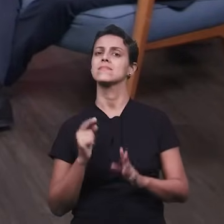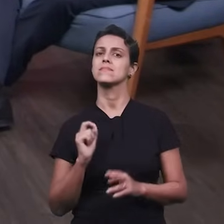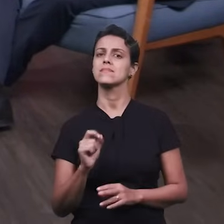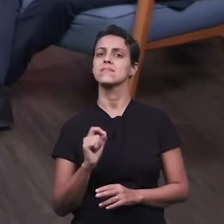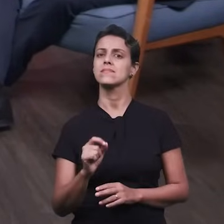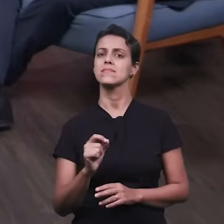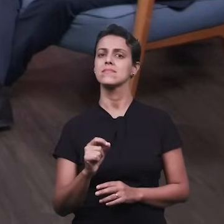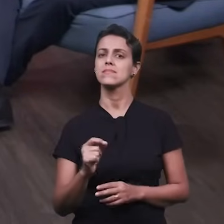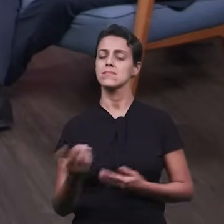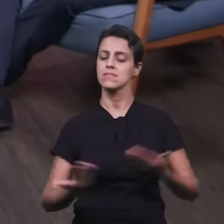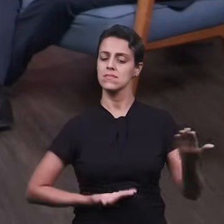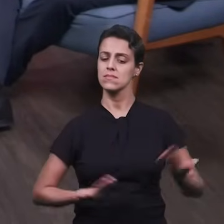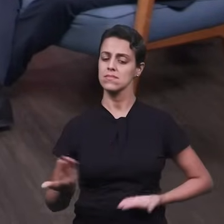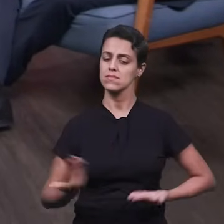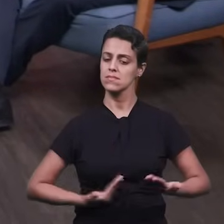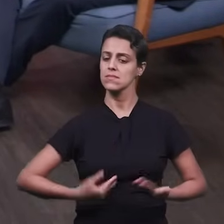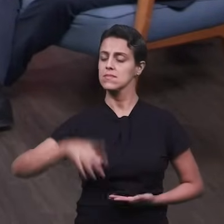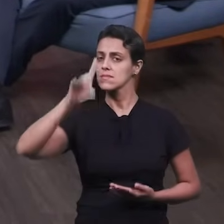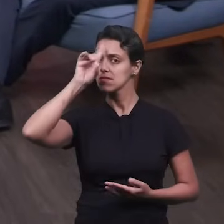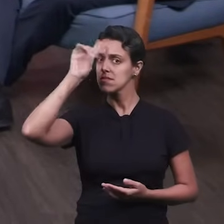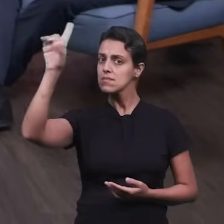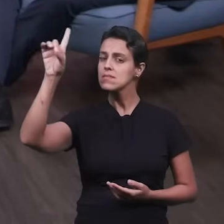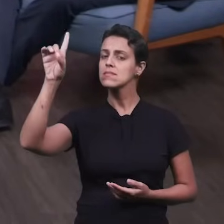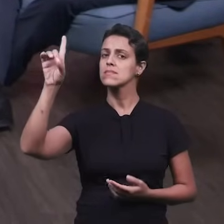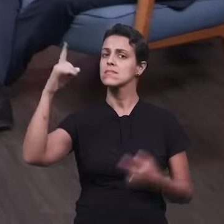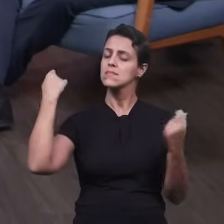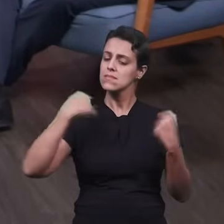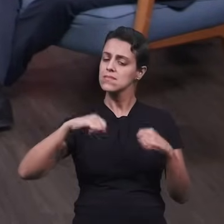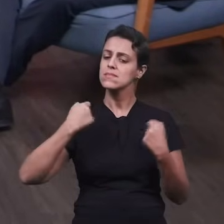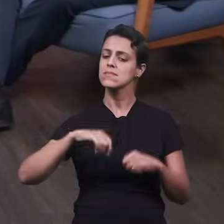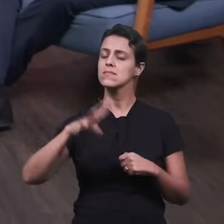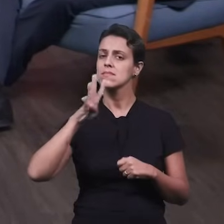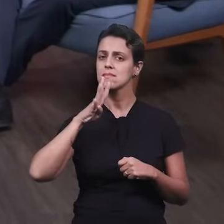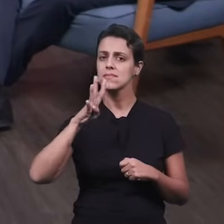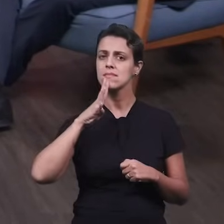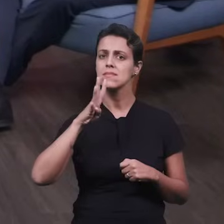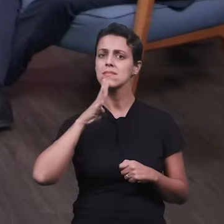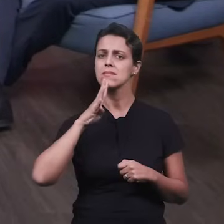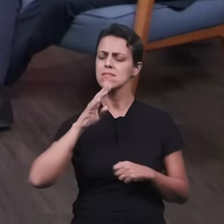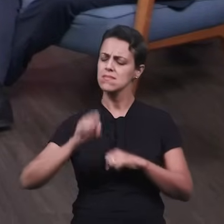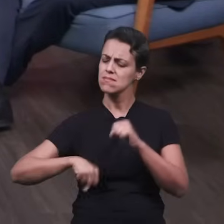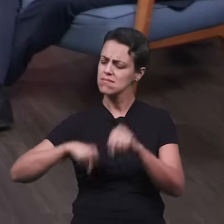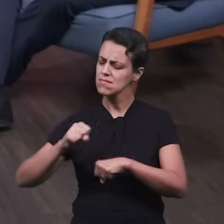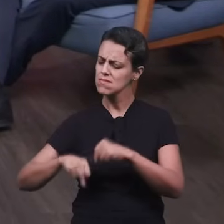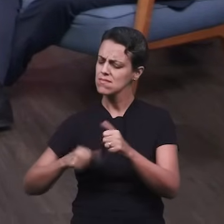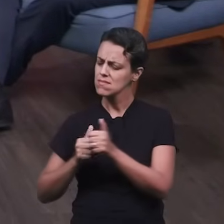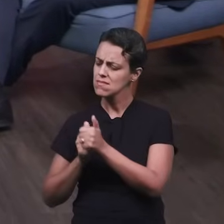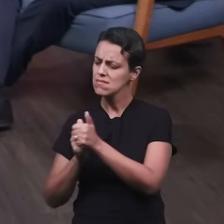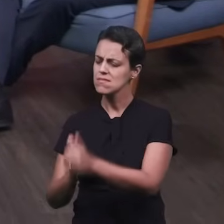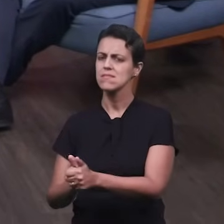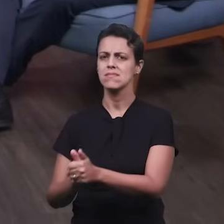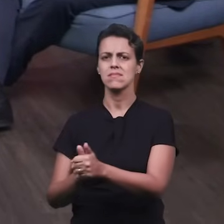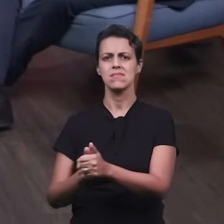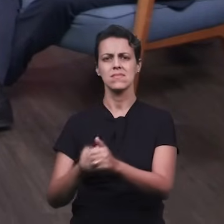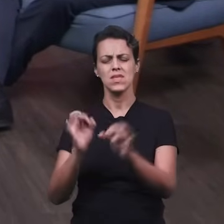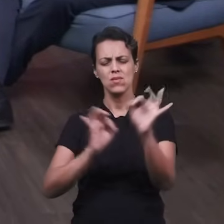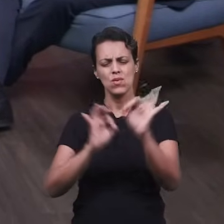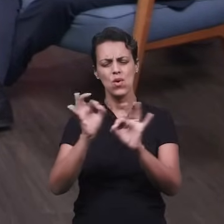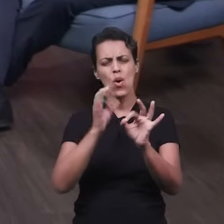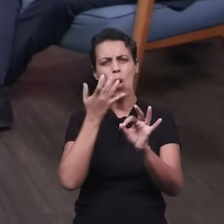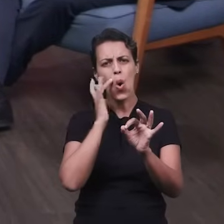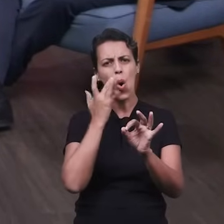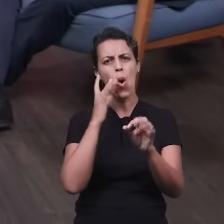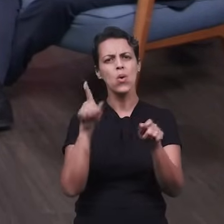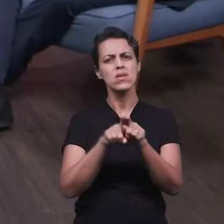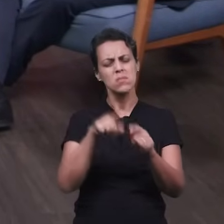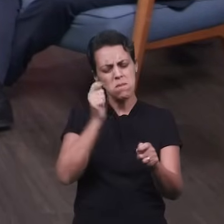garantia para a igreja, para o servo de Deus, não é isso? É seguir o passo do gado. Né? E esse aqui, os enfeites de ouro, os pregos